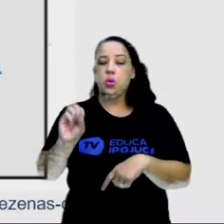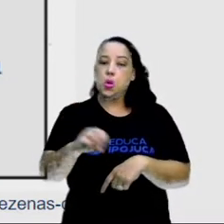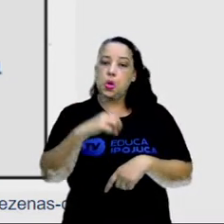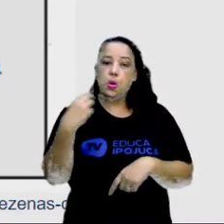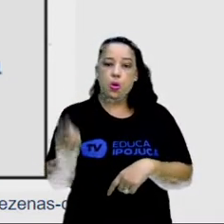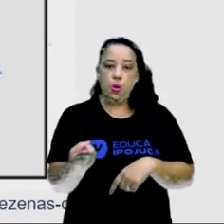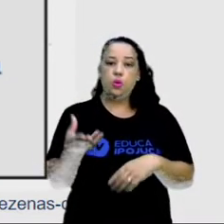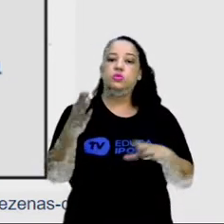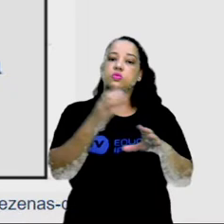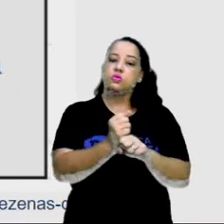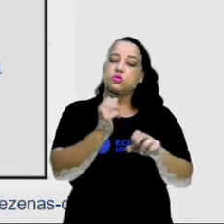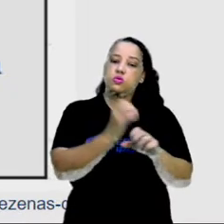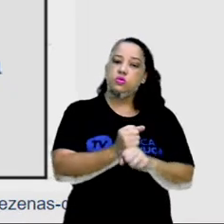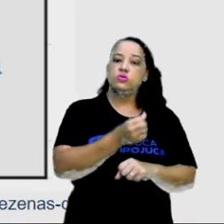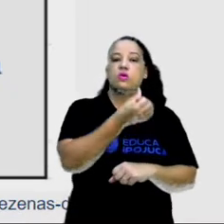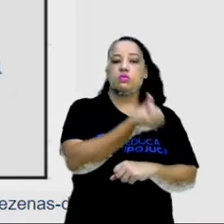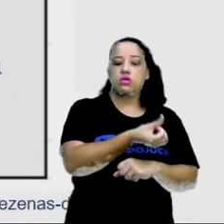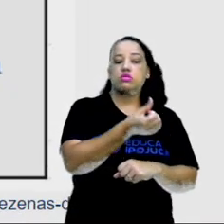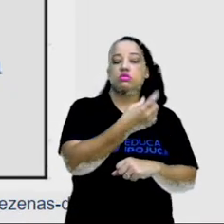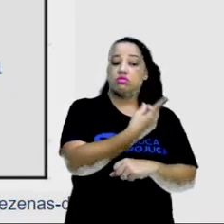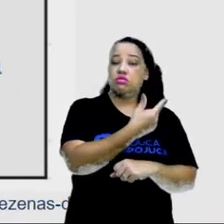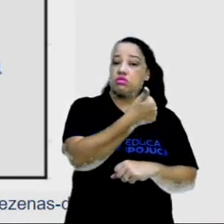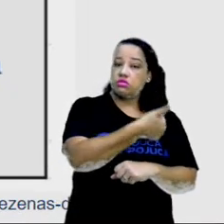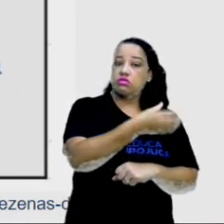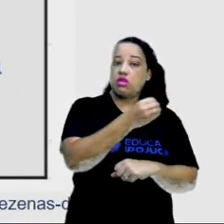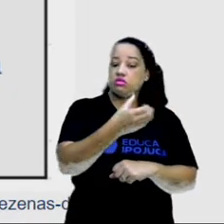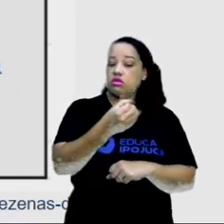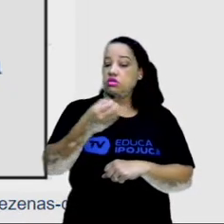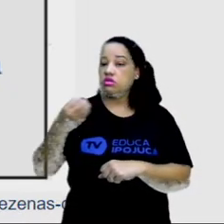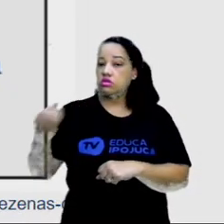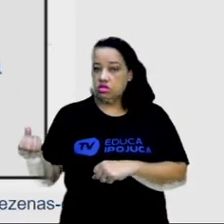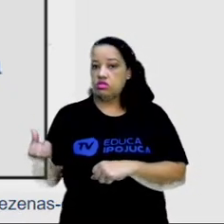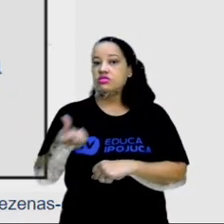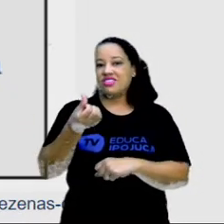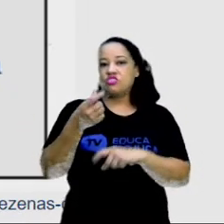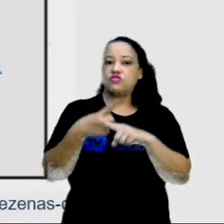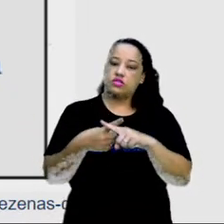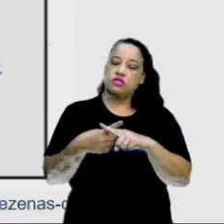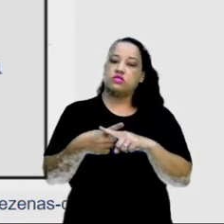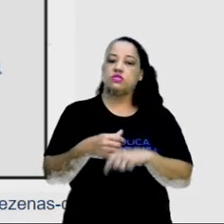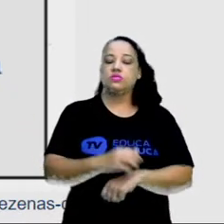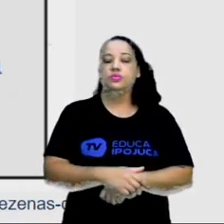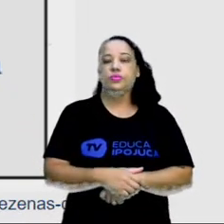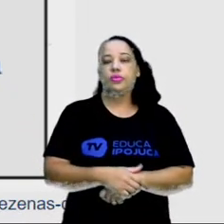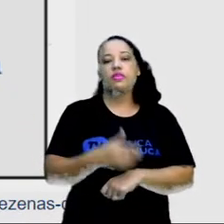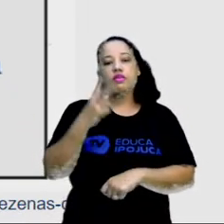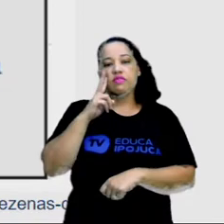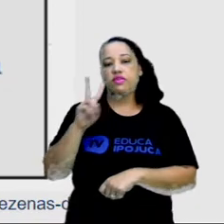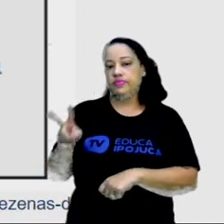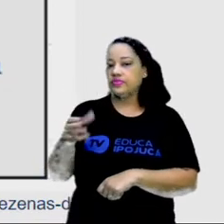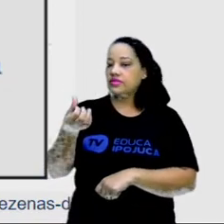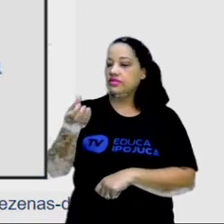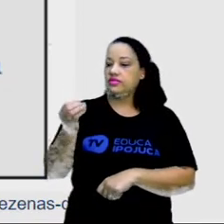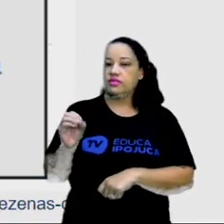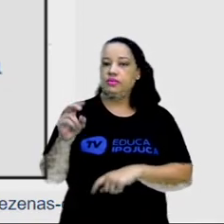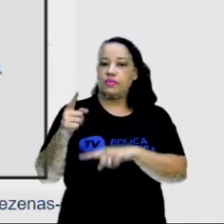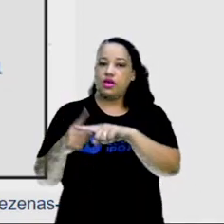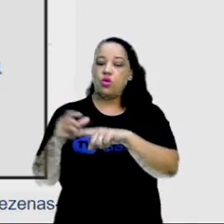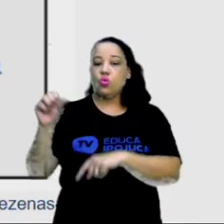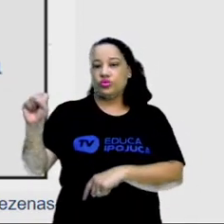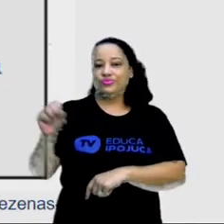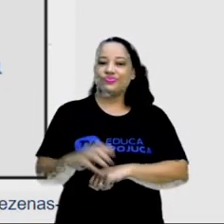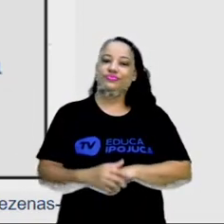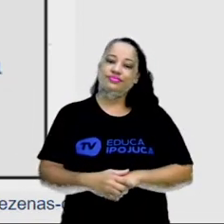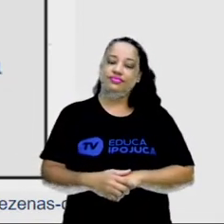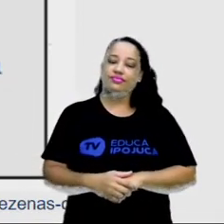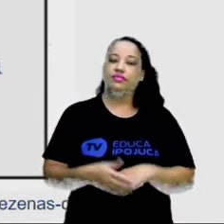10 vezes 6 vezes. Olha aí o resultado, 60 mais 8. Abaixo também, eu